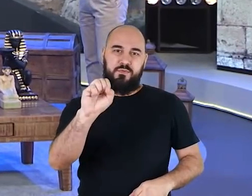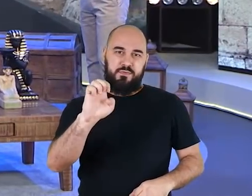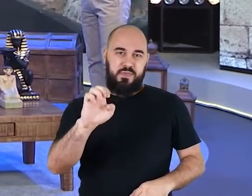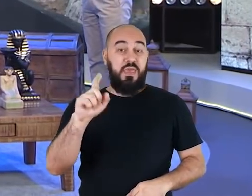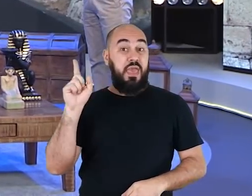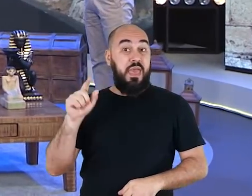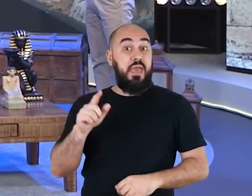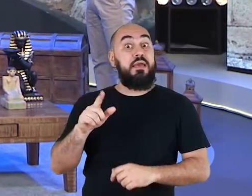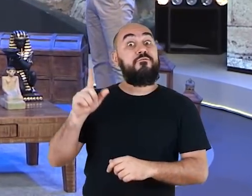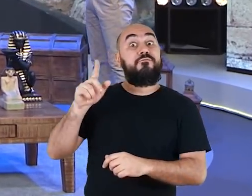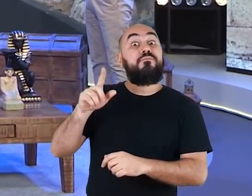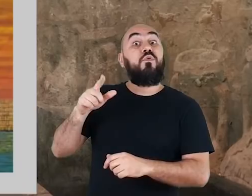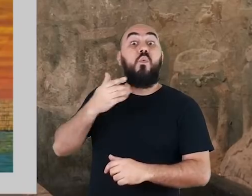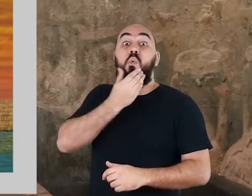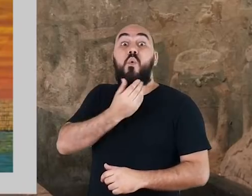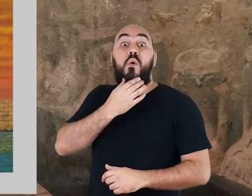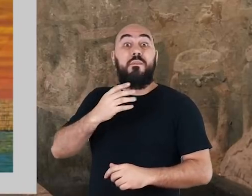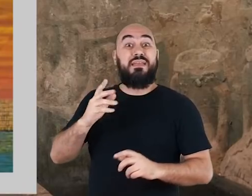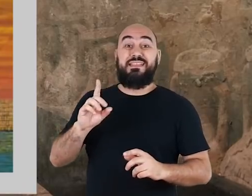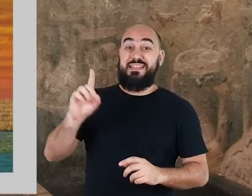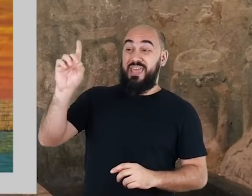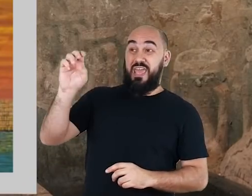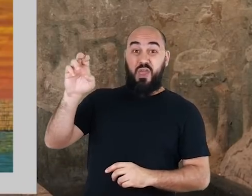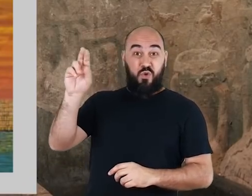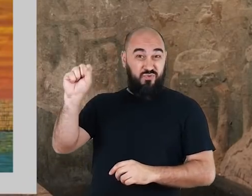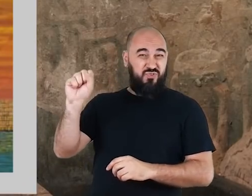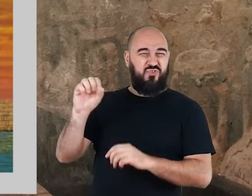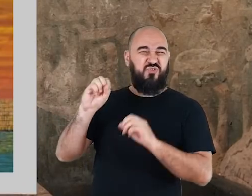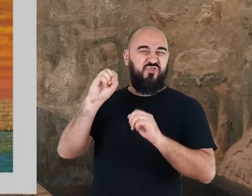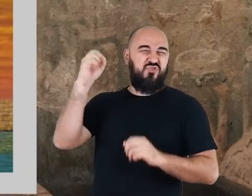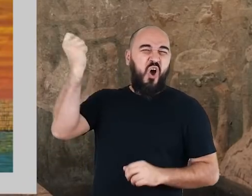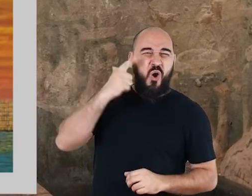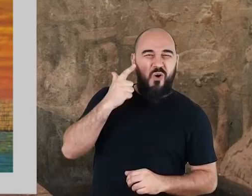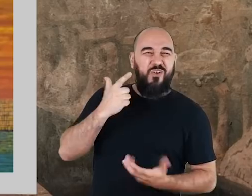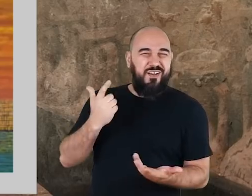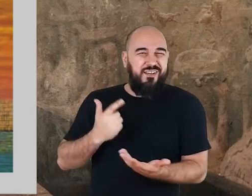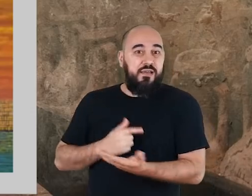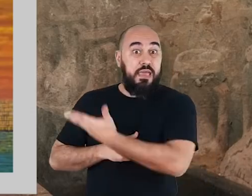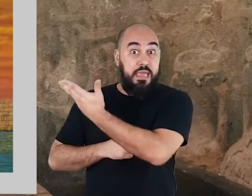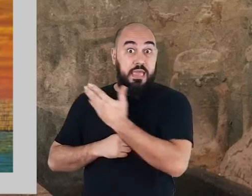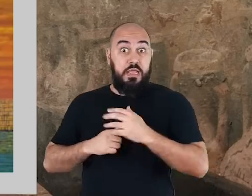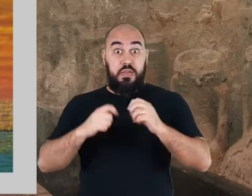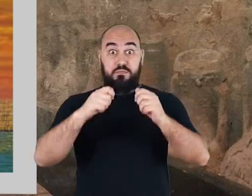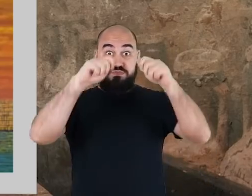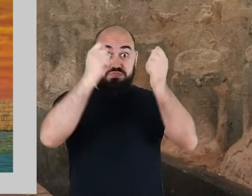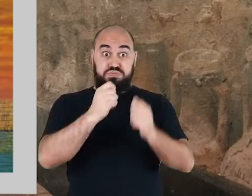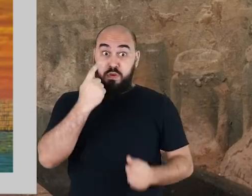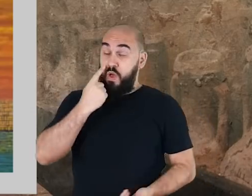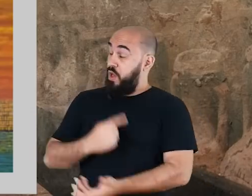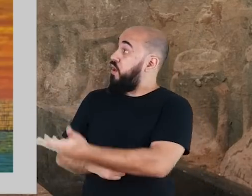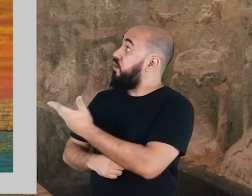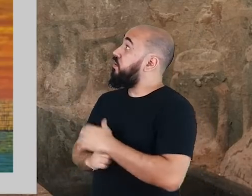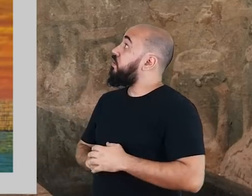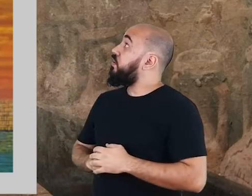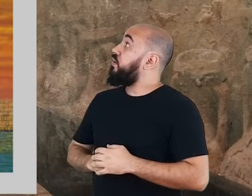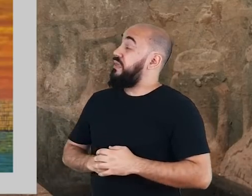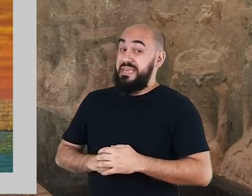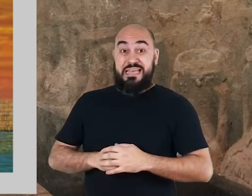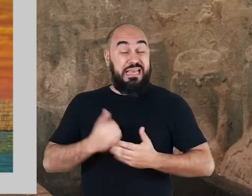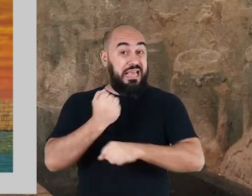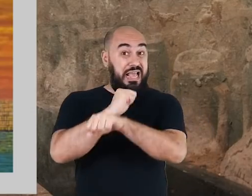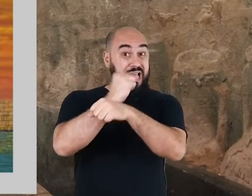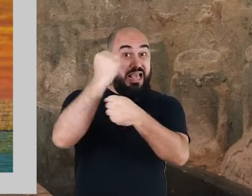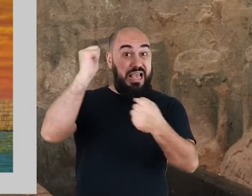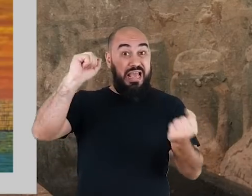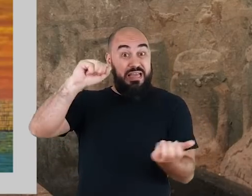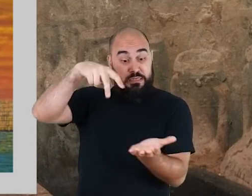Ela estaria na cidade de Rhodes. Ela era supostamente tão grande que um navio poderia passar debaixo das suas